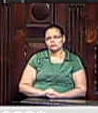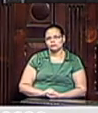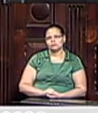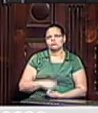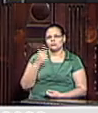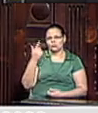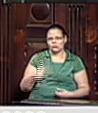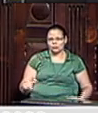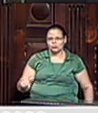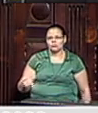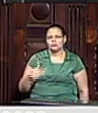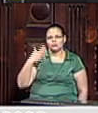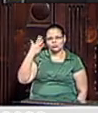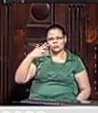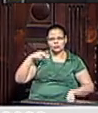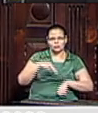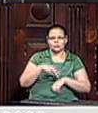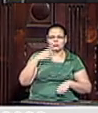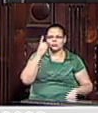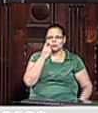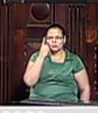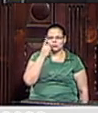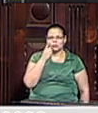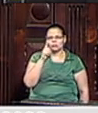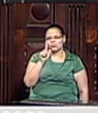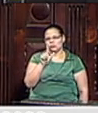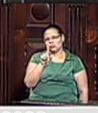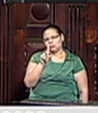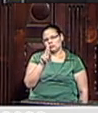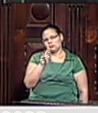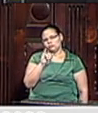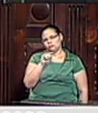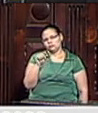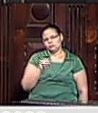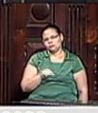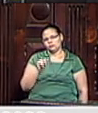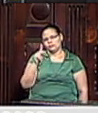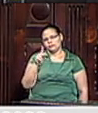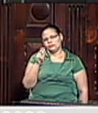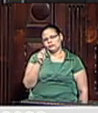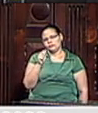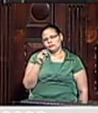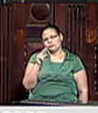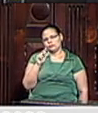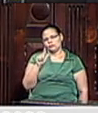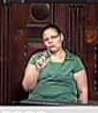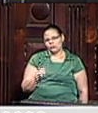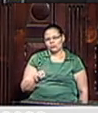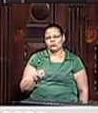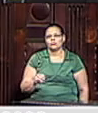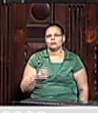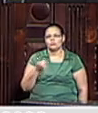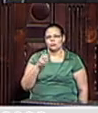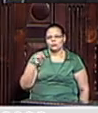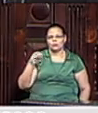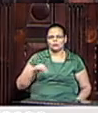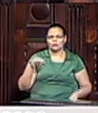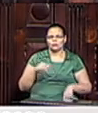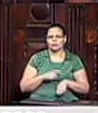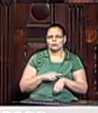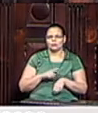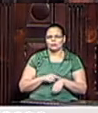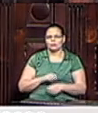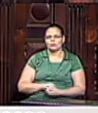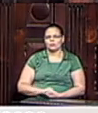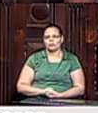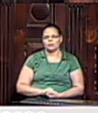Próximo orador, deputado Luiz Paulo. Vossa Excelência dispõe de 10 minutos.